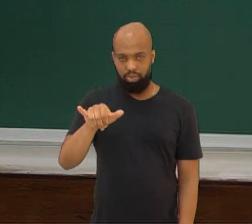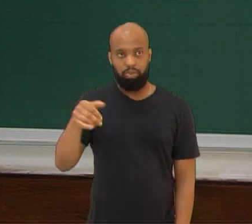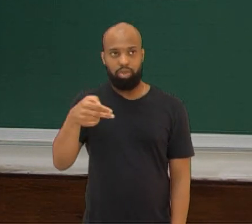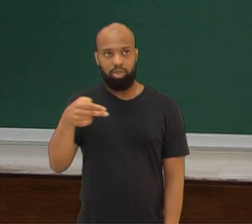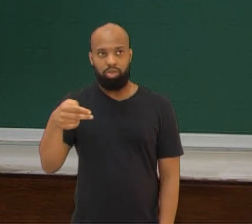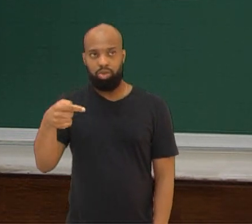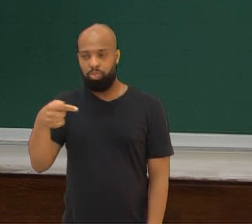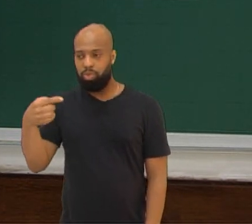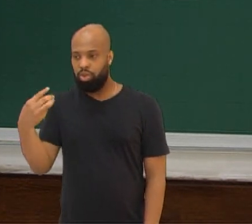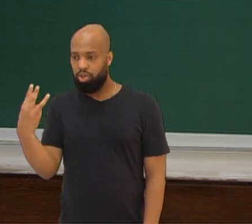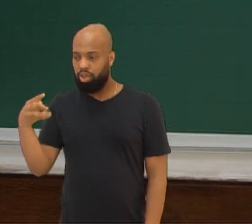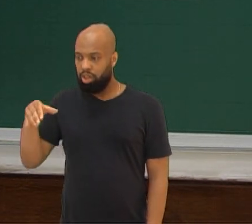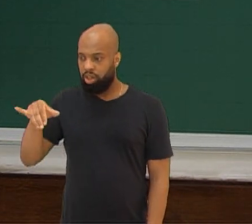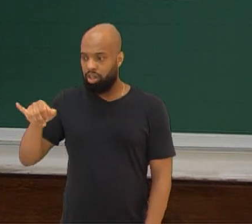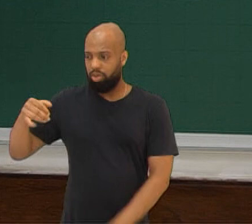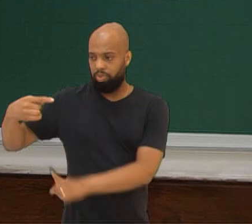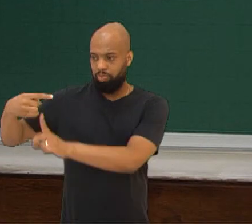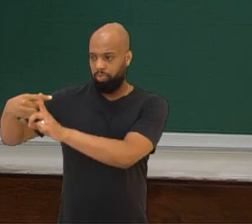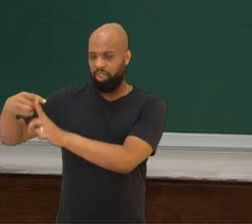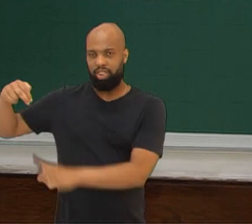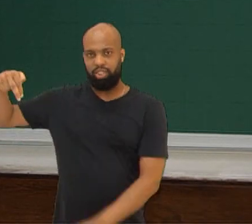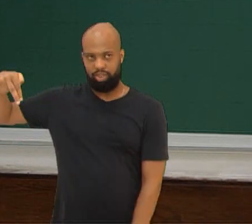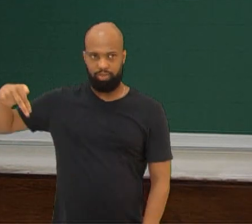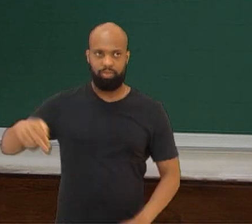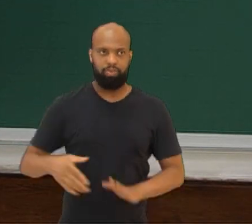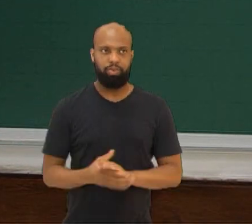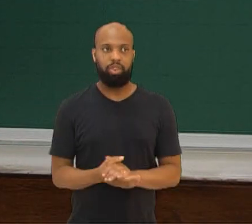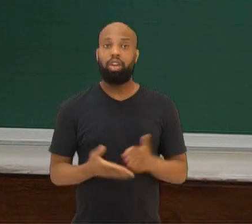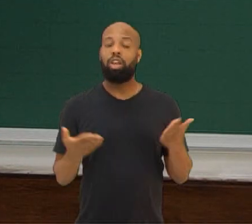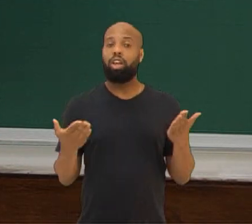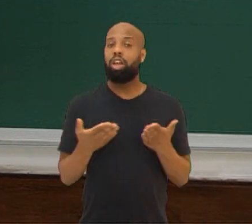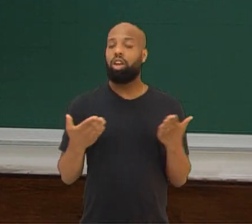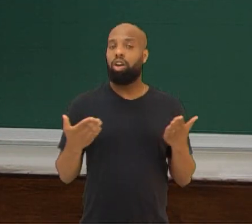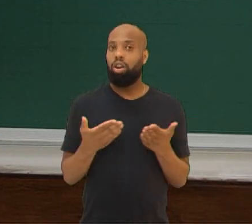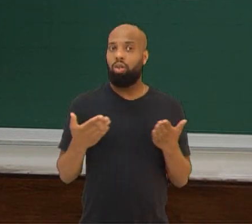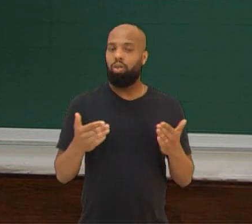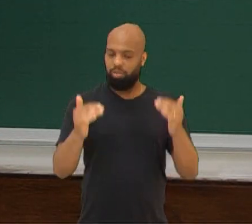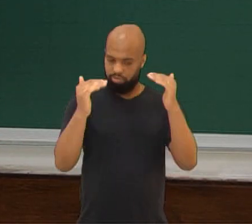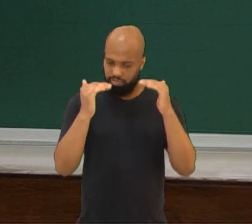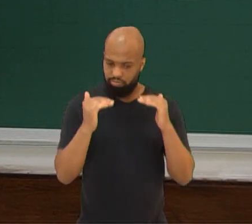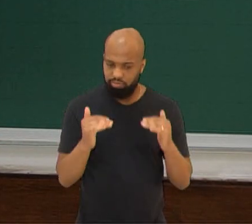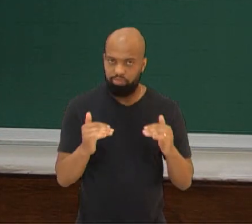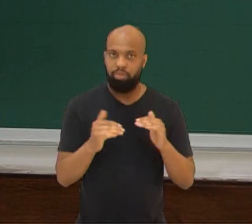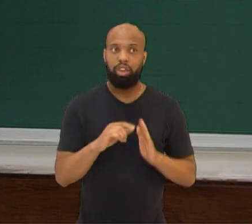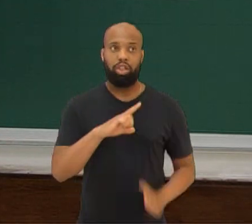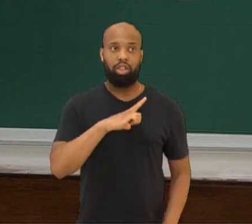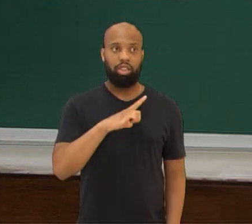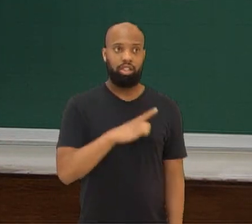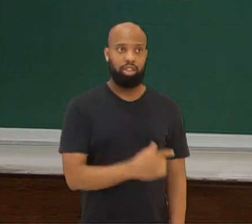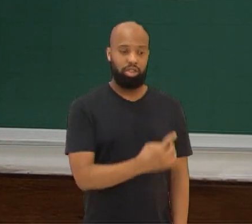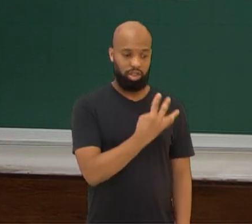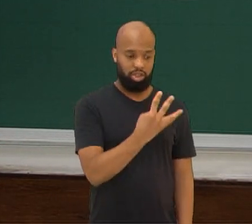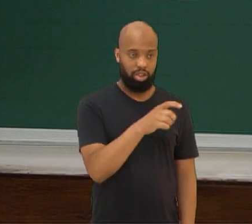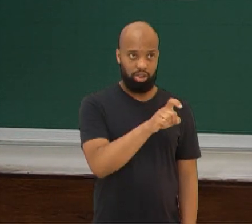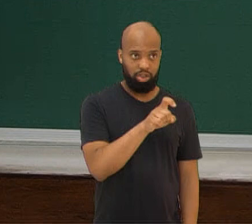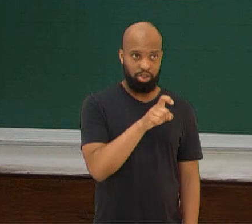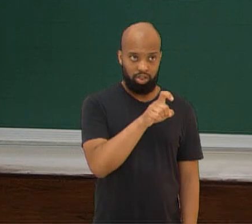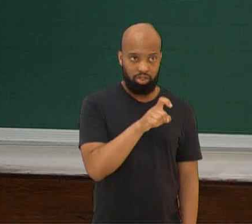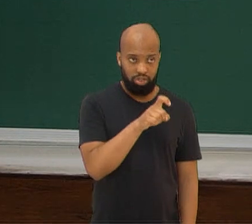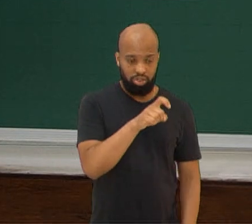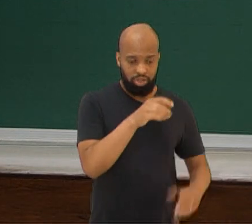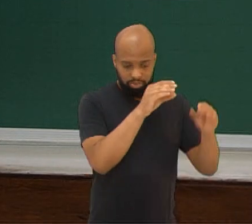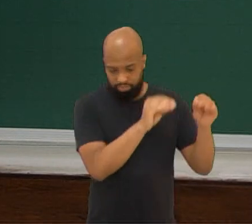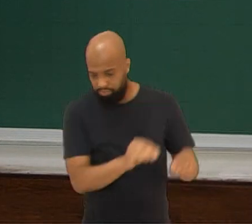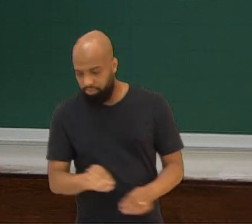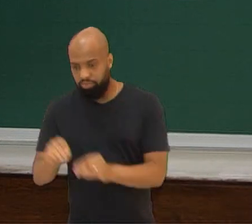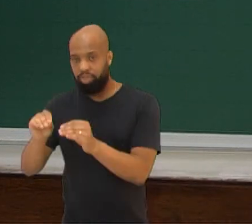menos 3y mais n. Vou fazer o seguinte, vou pegar o 4x e jogar para o lado de lá,